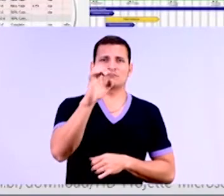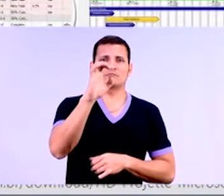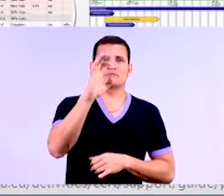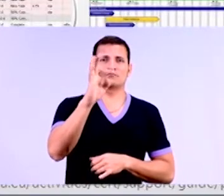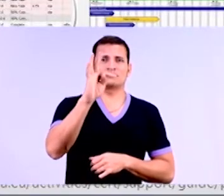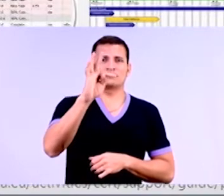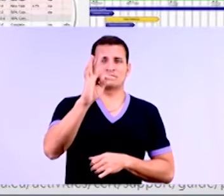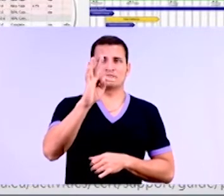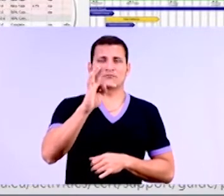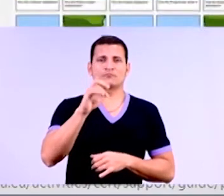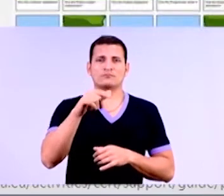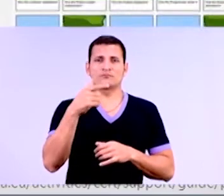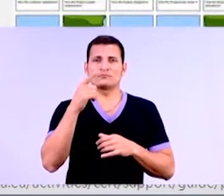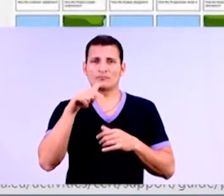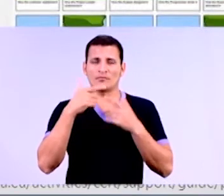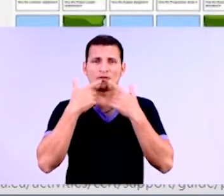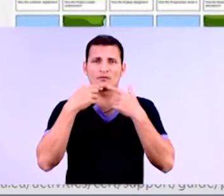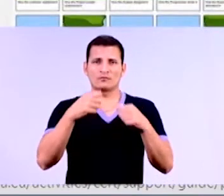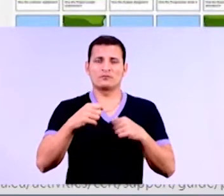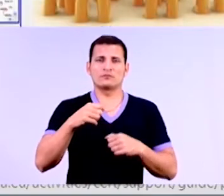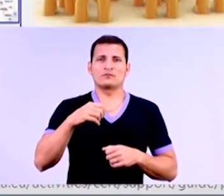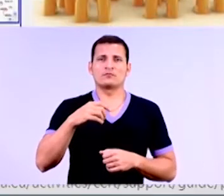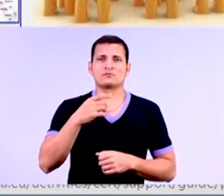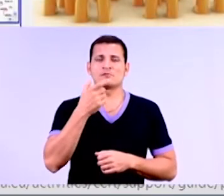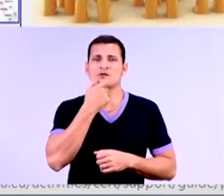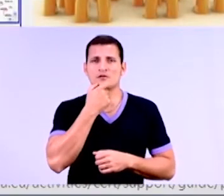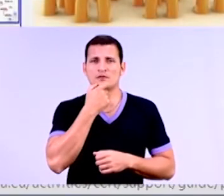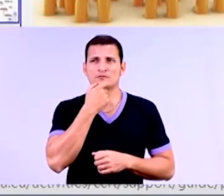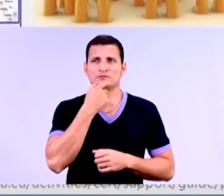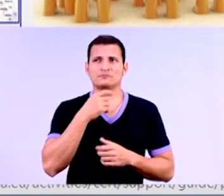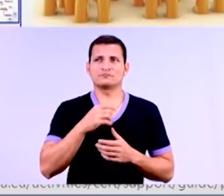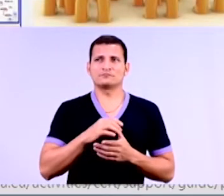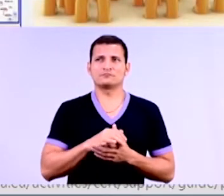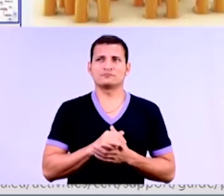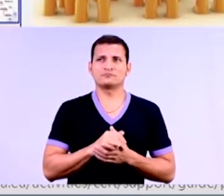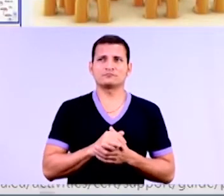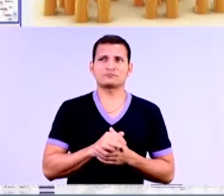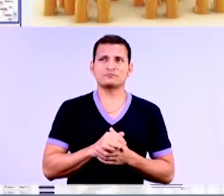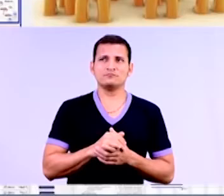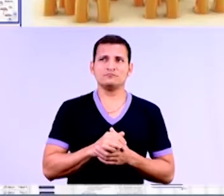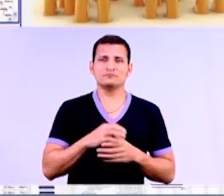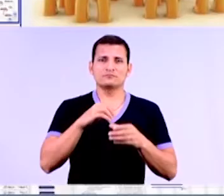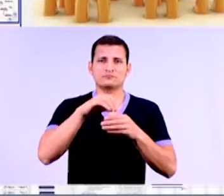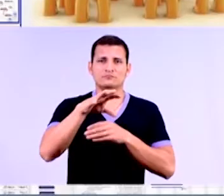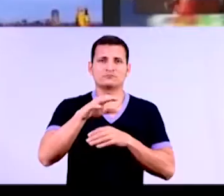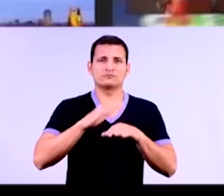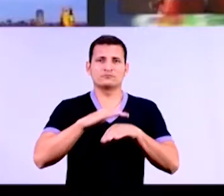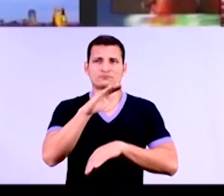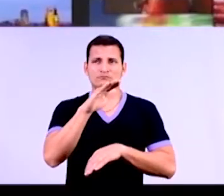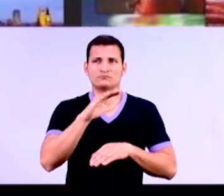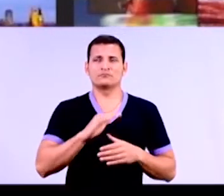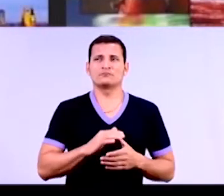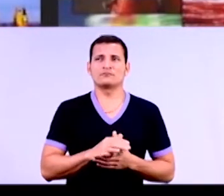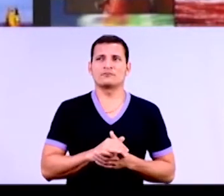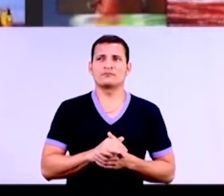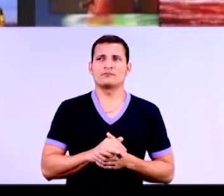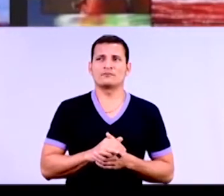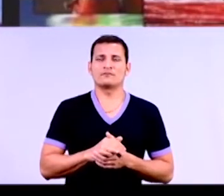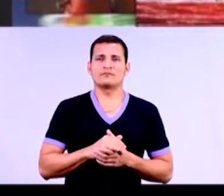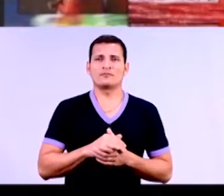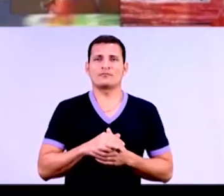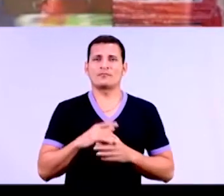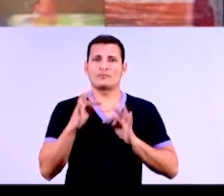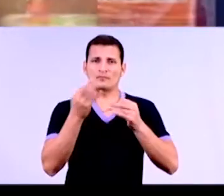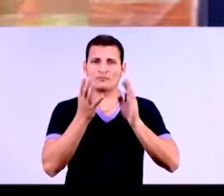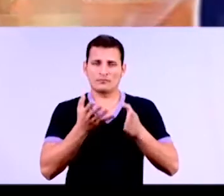é a língua portuguesa, a língua, né, no Brasil, e com conteúdo bem mais limitado aqui. Depois de toda a explanação